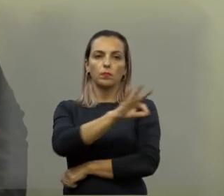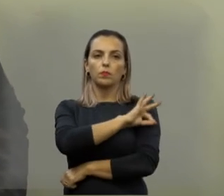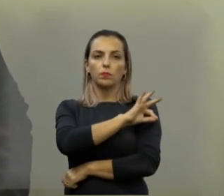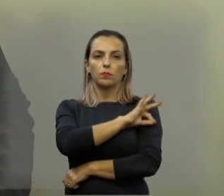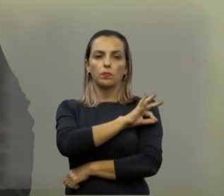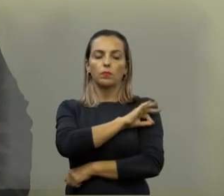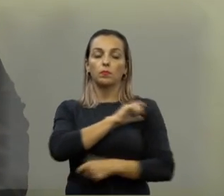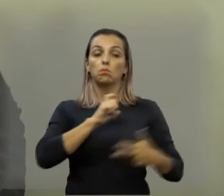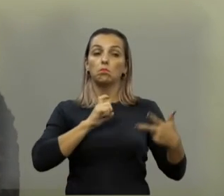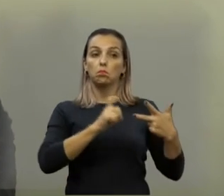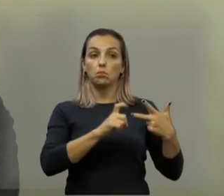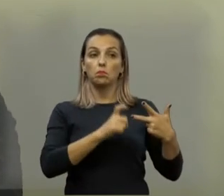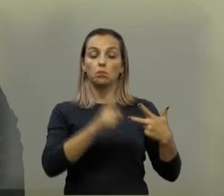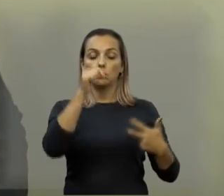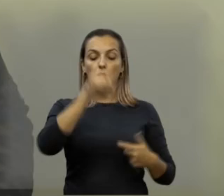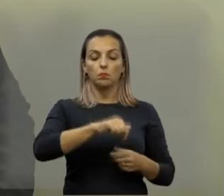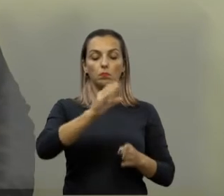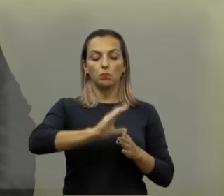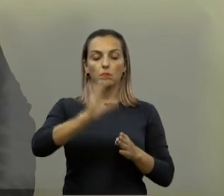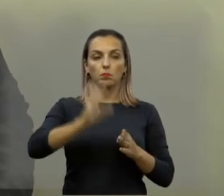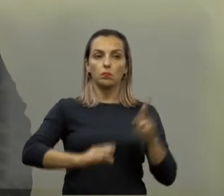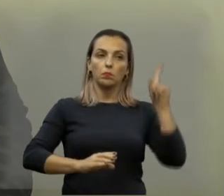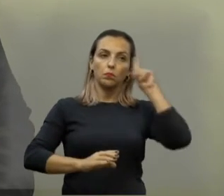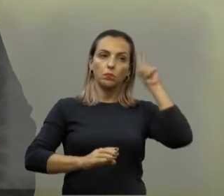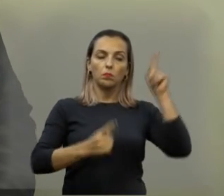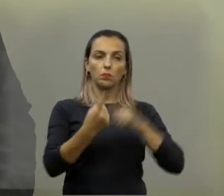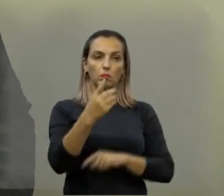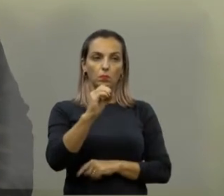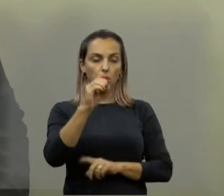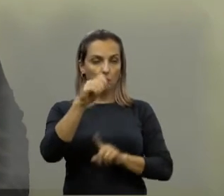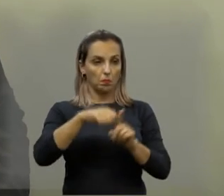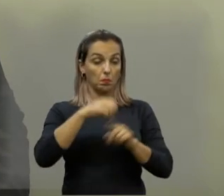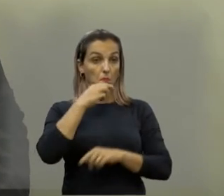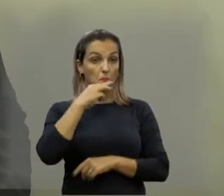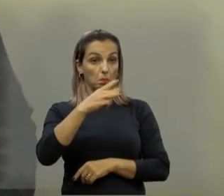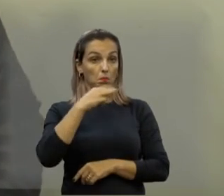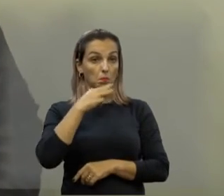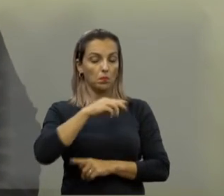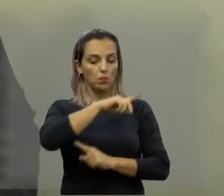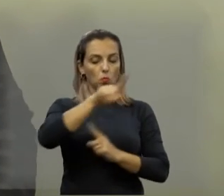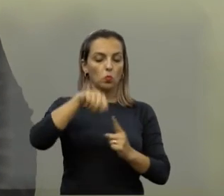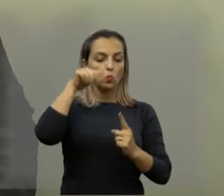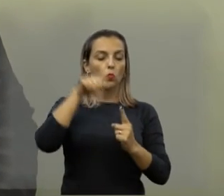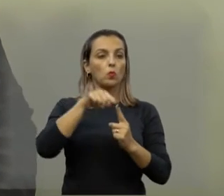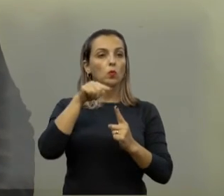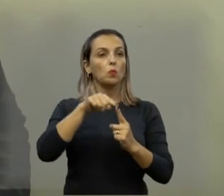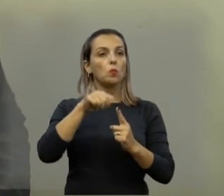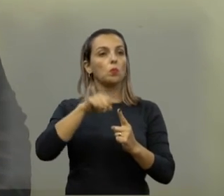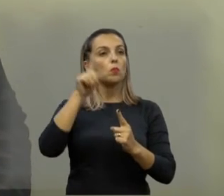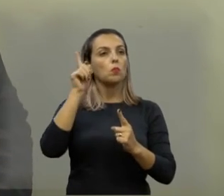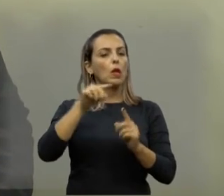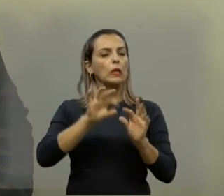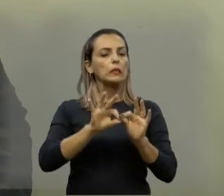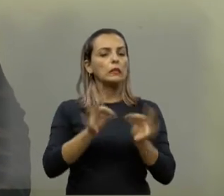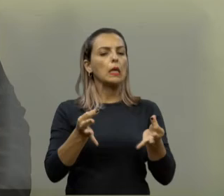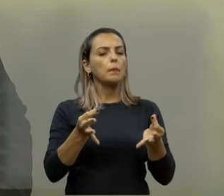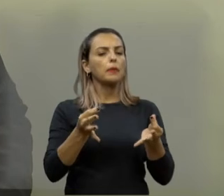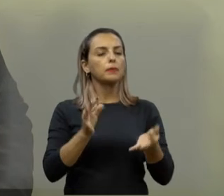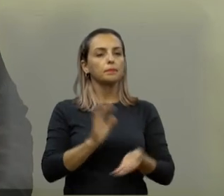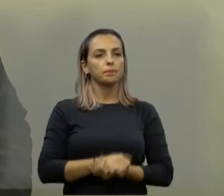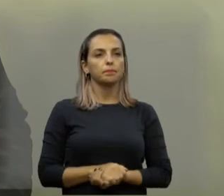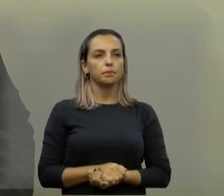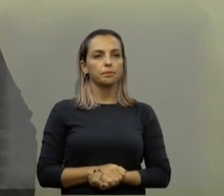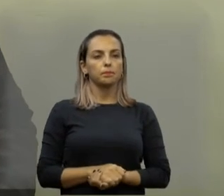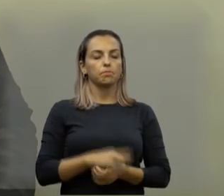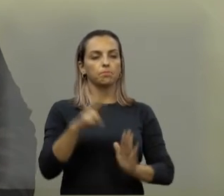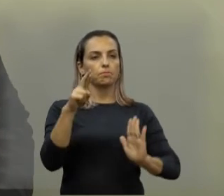junto essa casa de leis no dia dez de Março tem um dos objetivos simples que